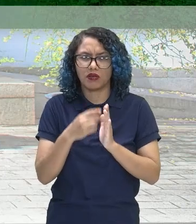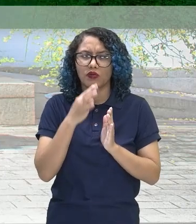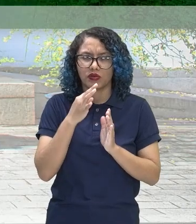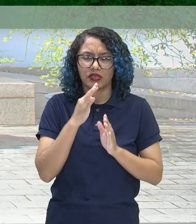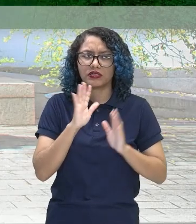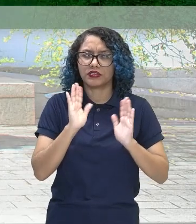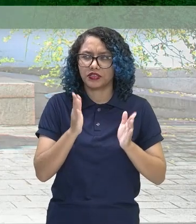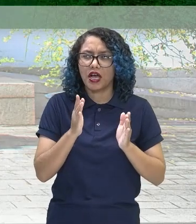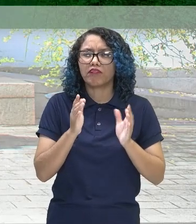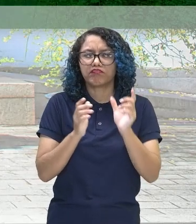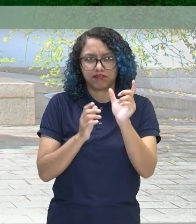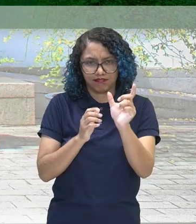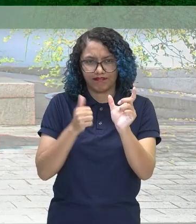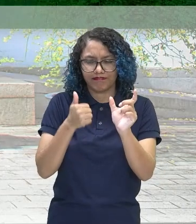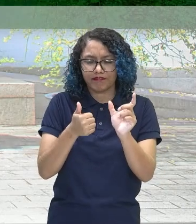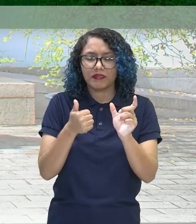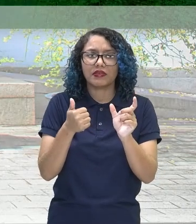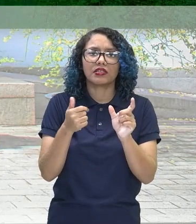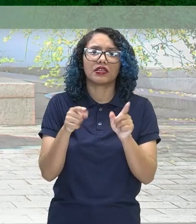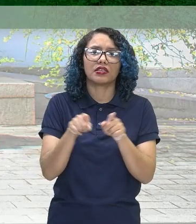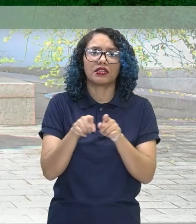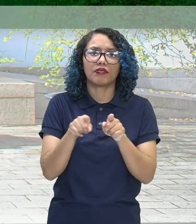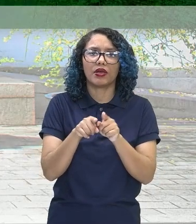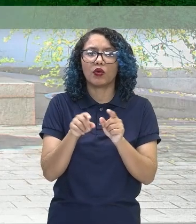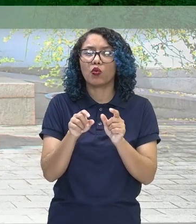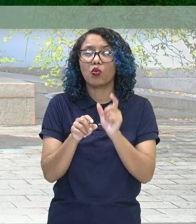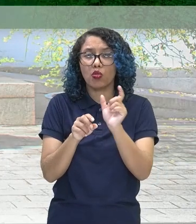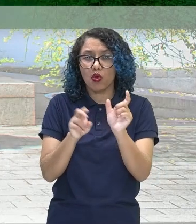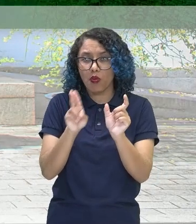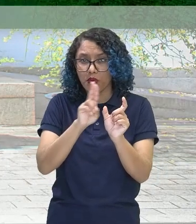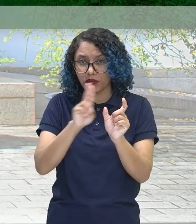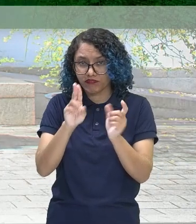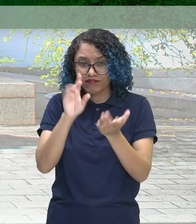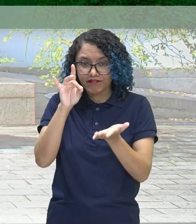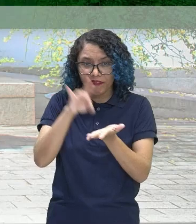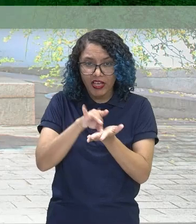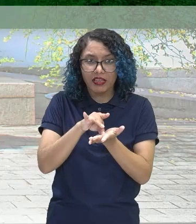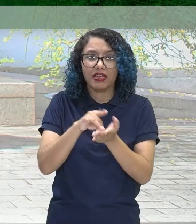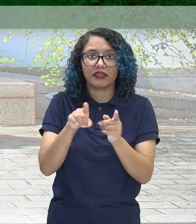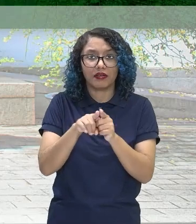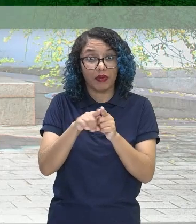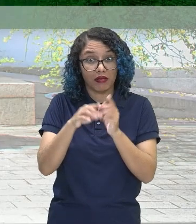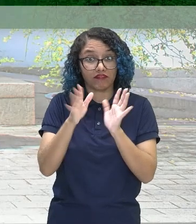Kung Fu e como é originalmente chamada, que é Wushu, não